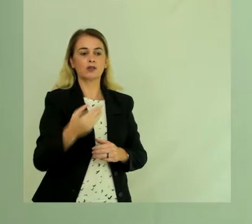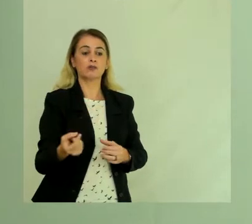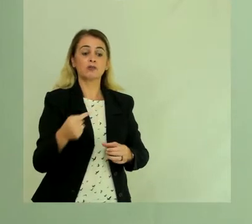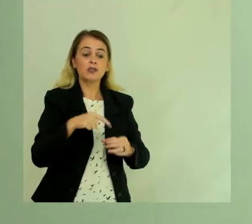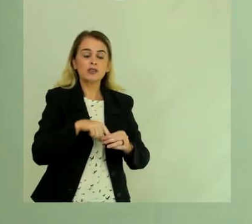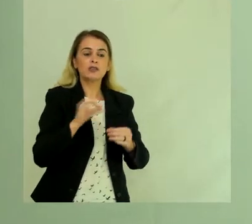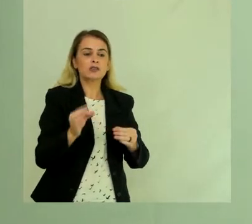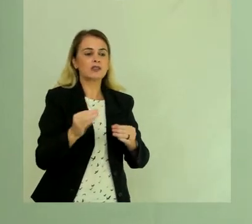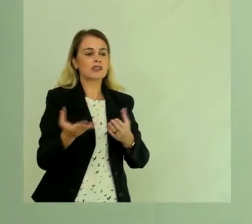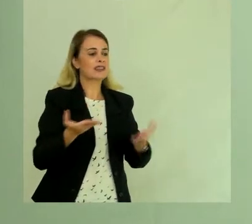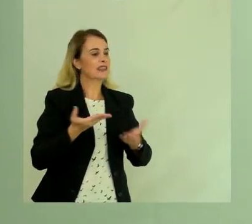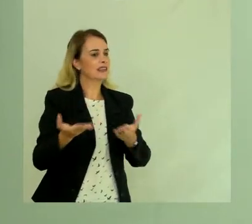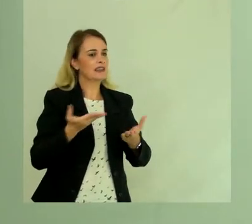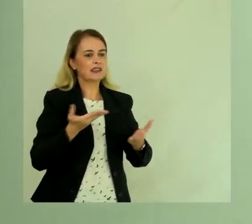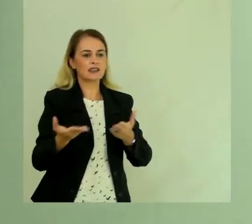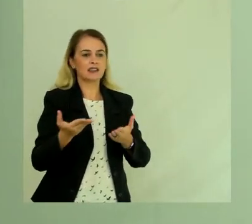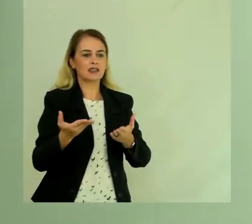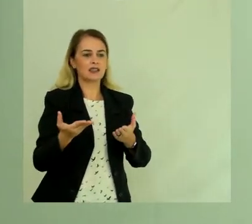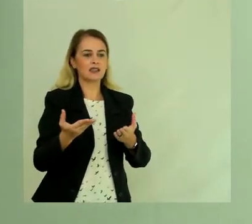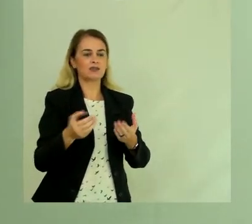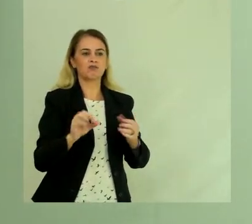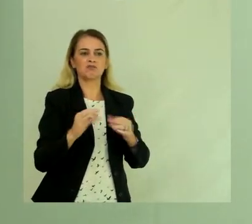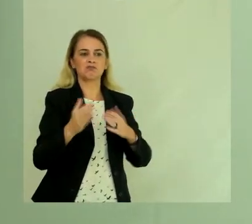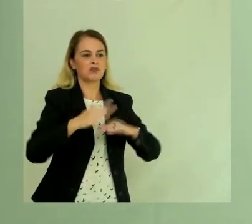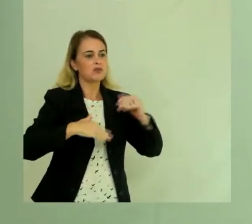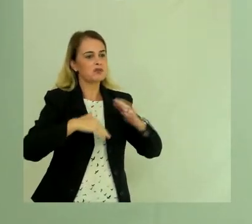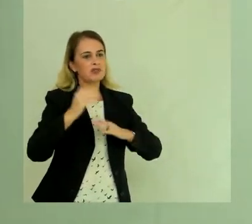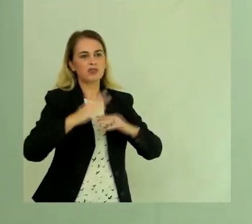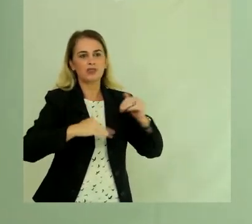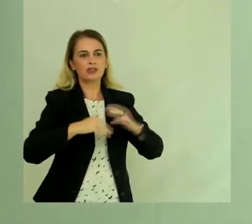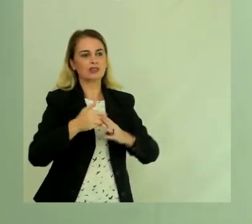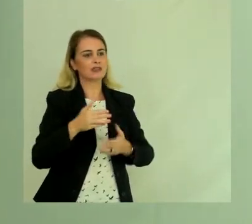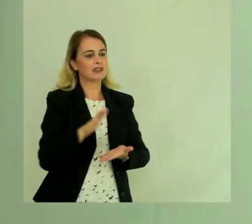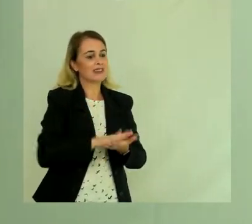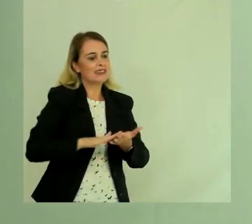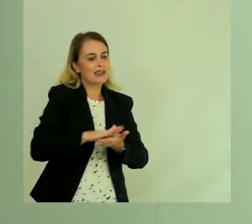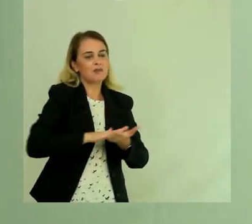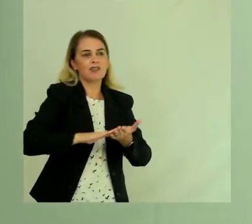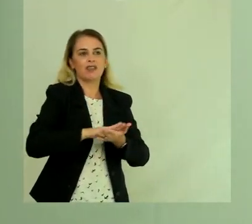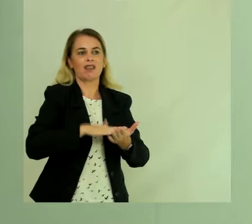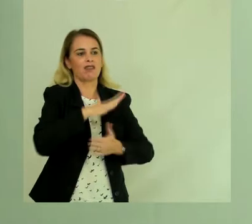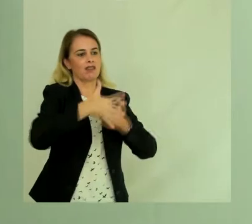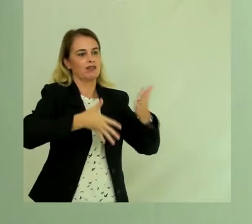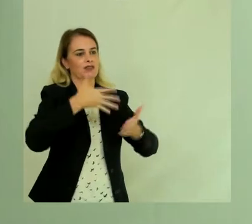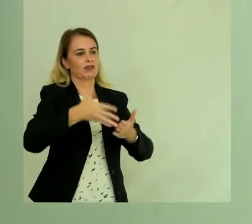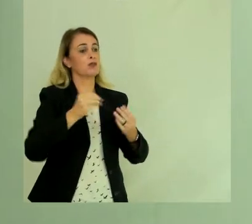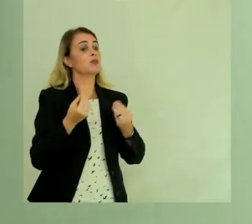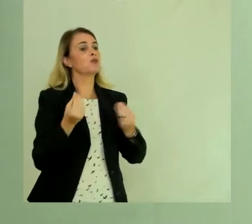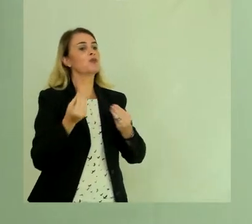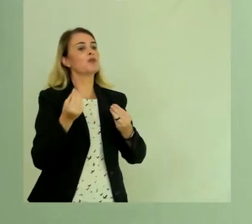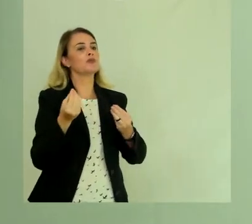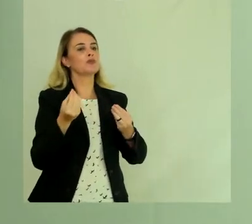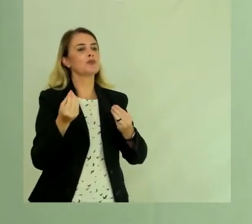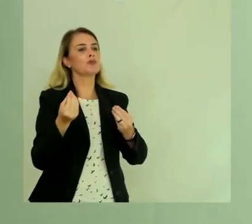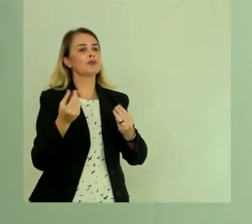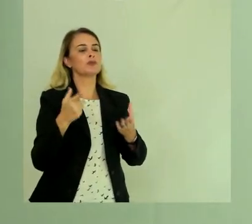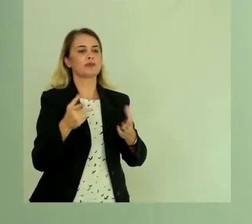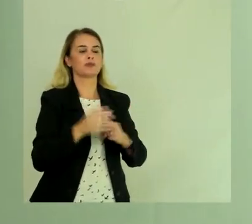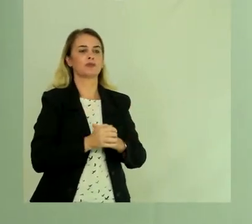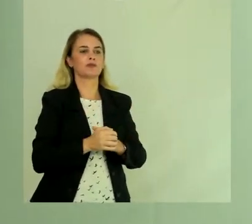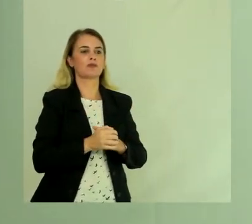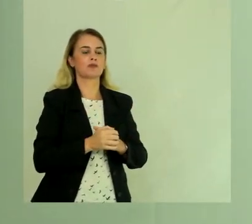e ali nenhum funcionário sabe Libras. E como que se faz esse atendimento? Corre-se o risco